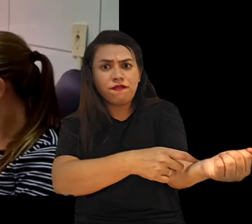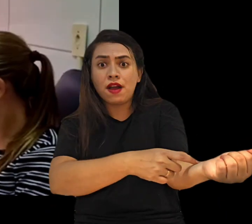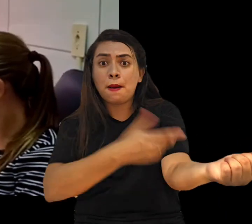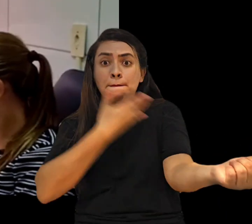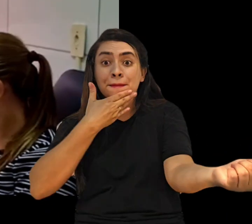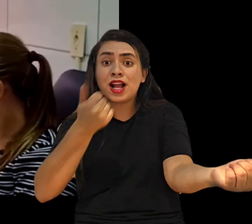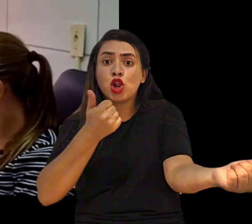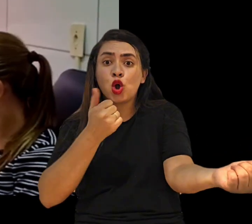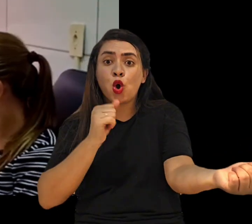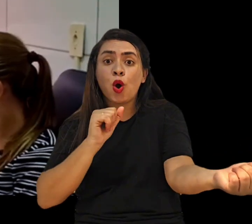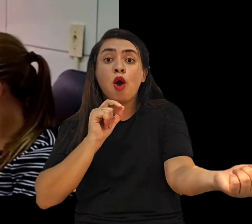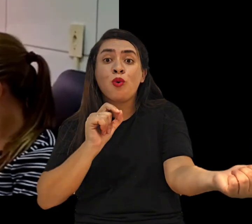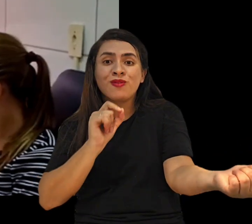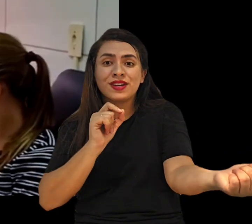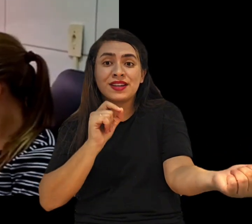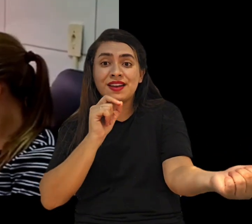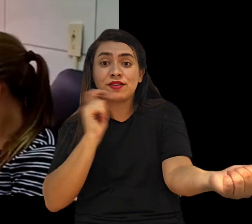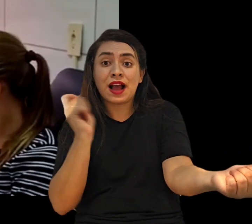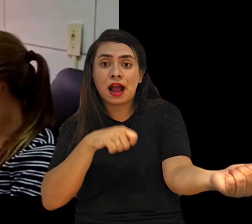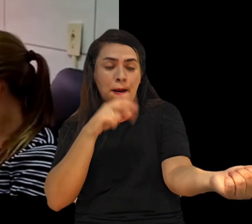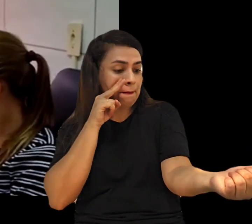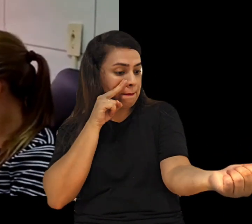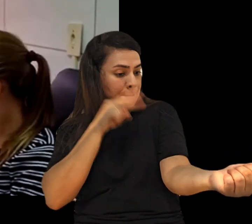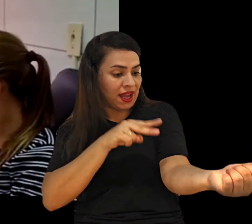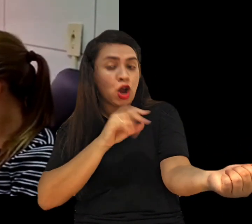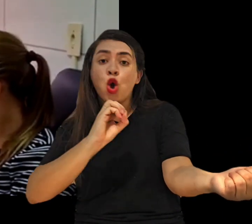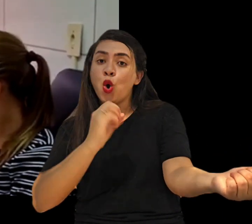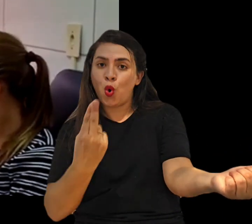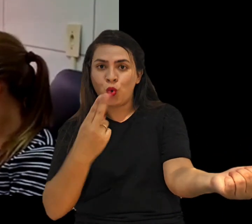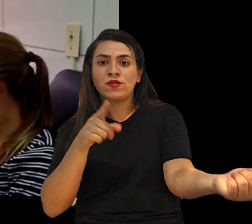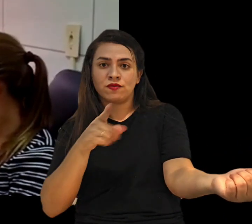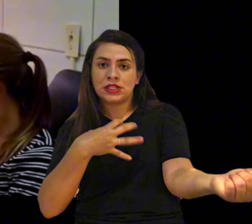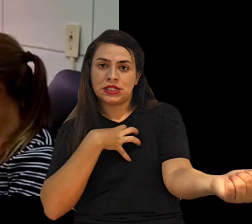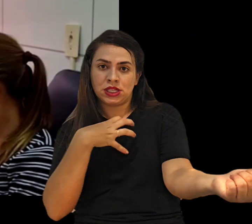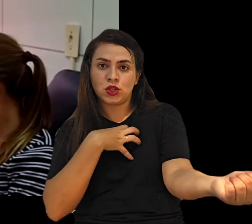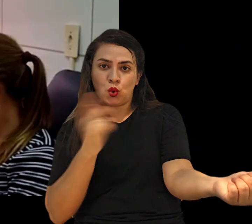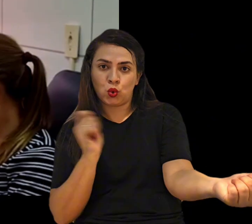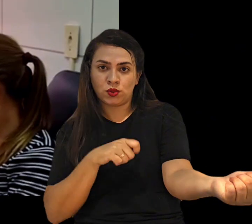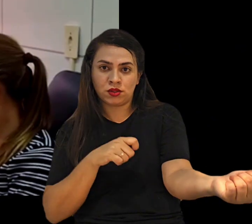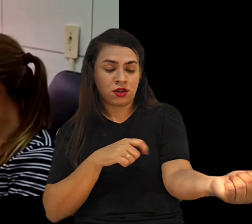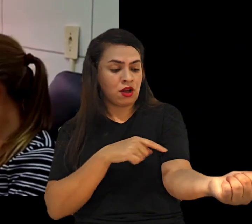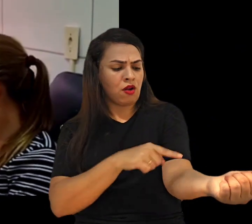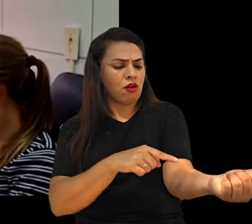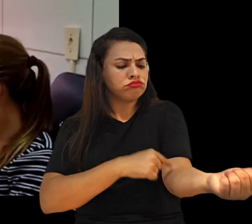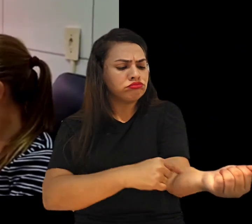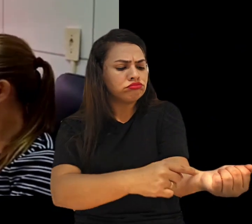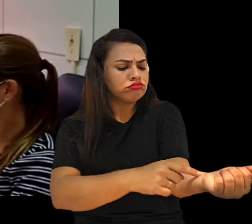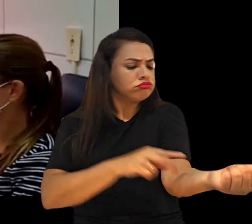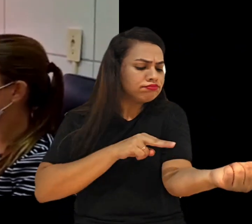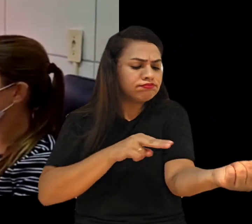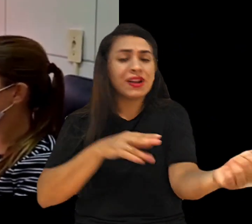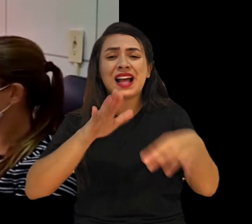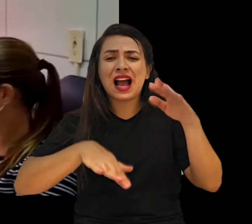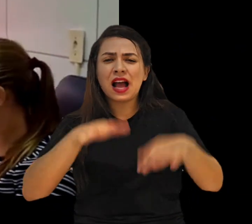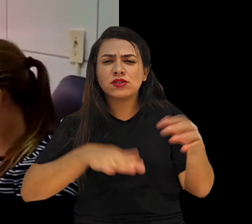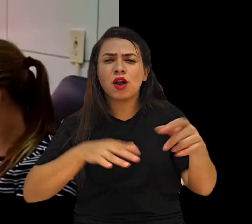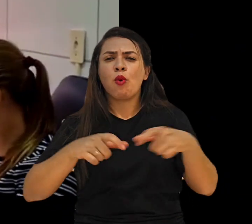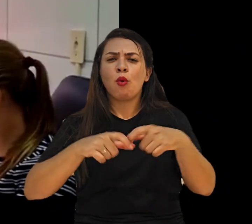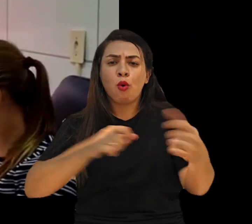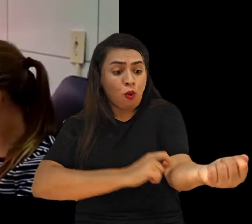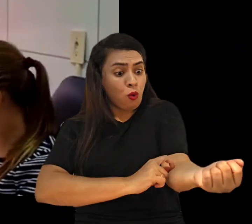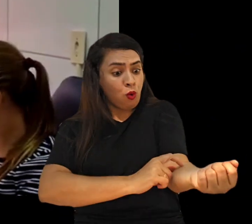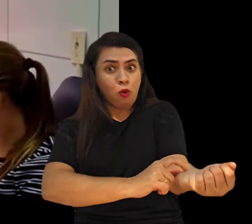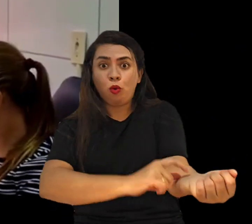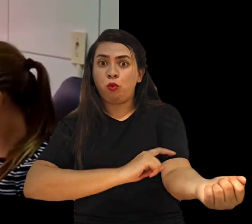Não necessariamente as maiores veias calibrosas que você consegue visualizar, elas são melhores. Eu prefiro muito mais as que